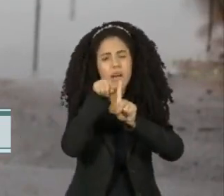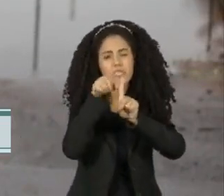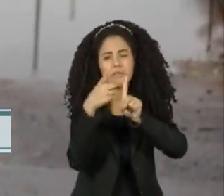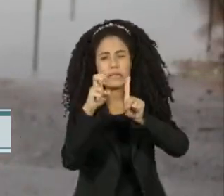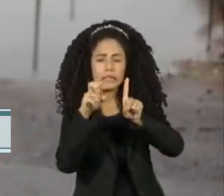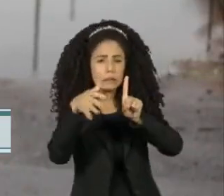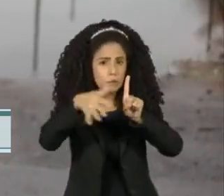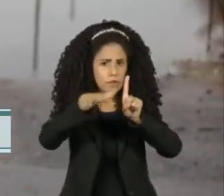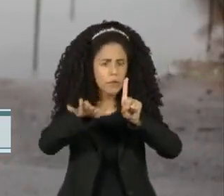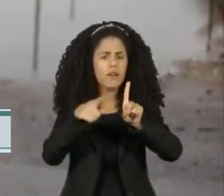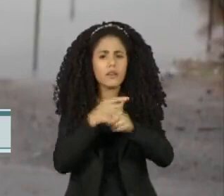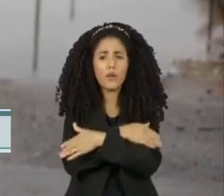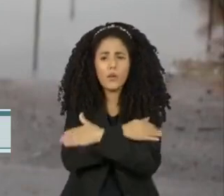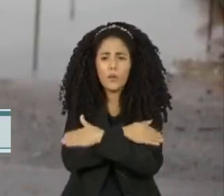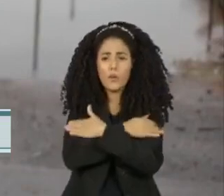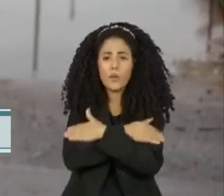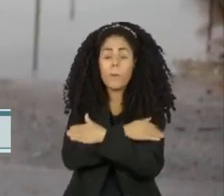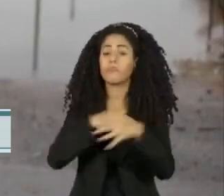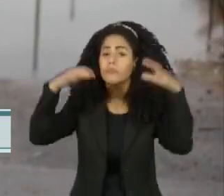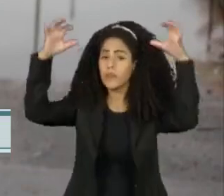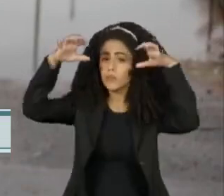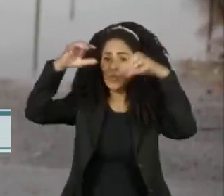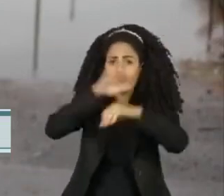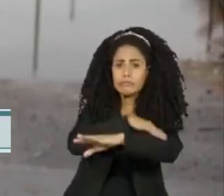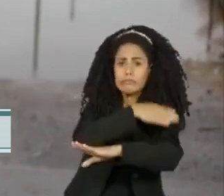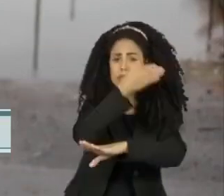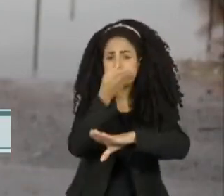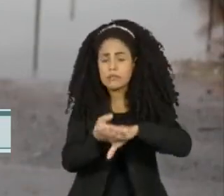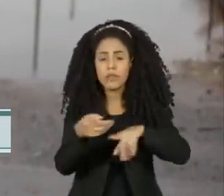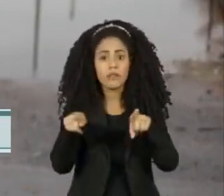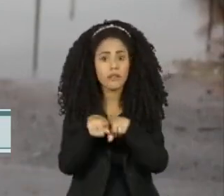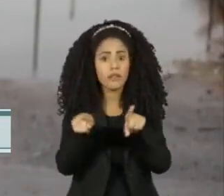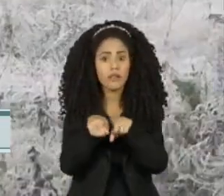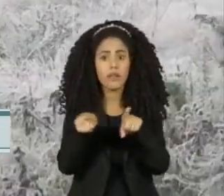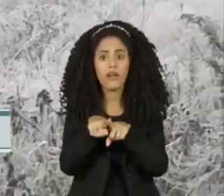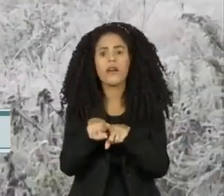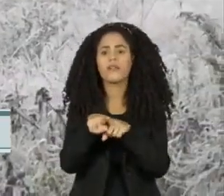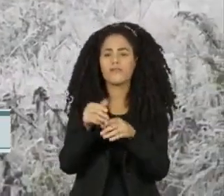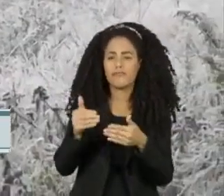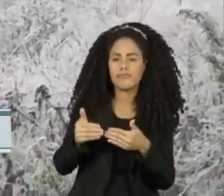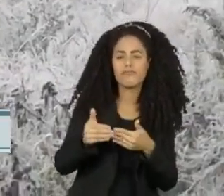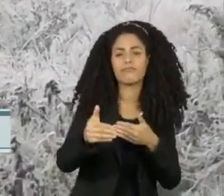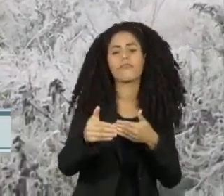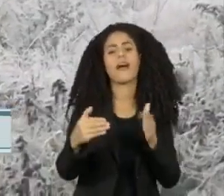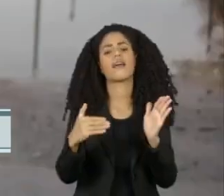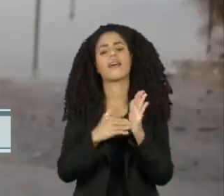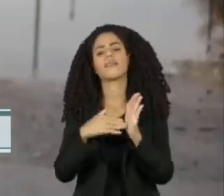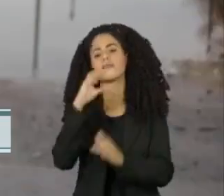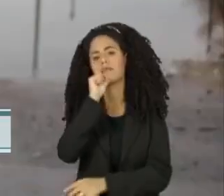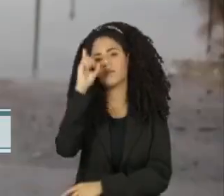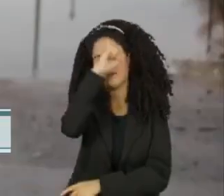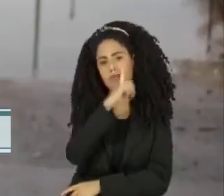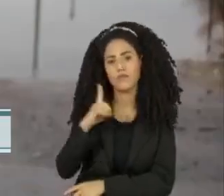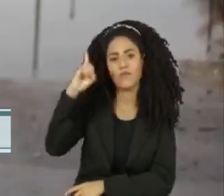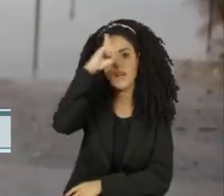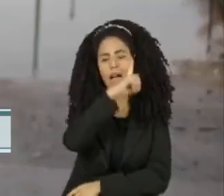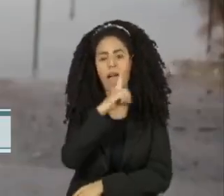máxima de 15 graus a previsão é de chuva o dia todo cenário que deve se manter durante o final de semana de Canoas